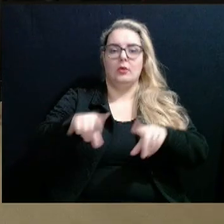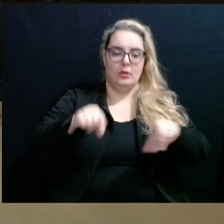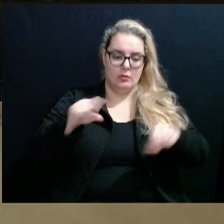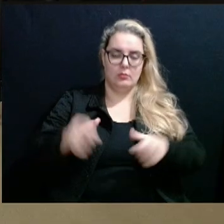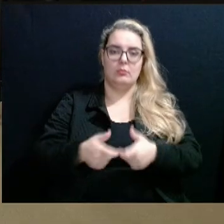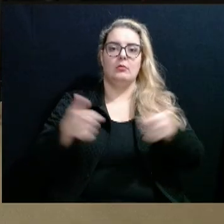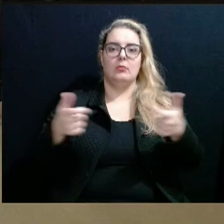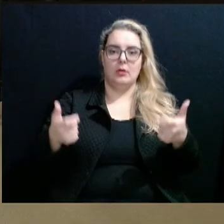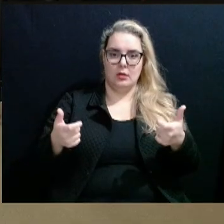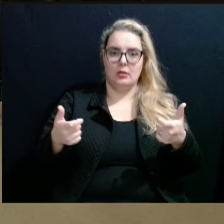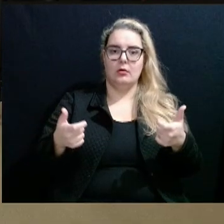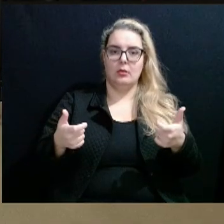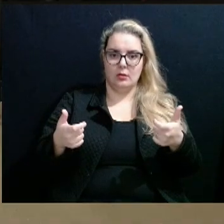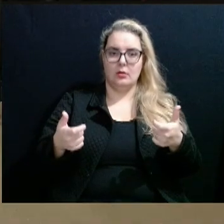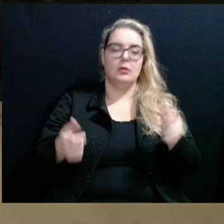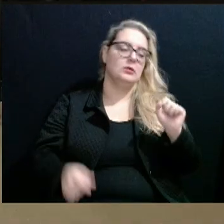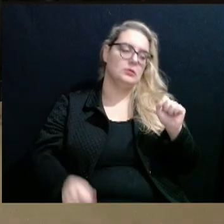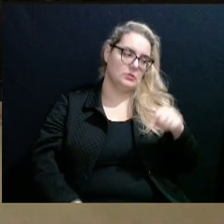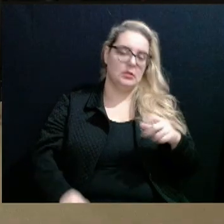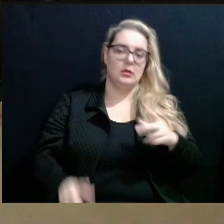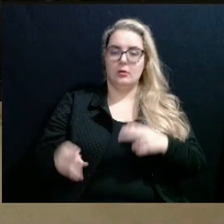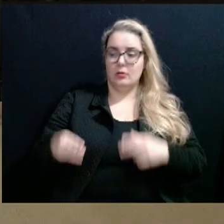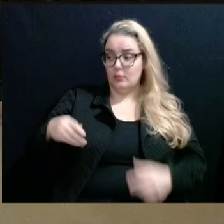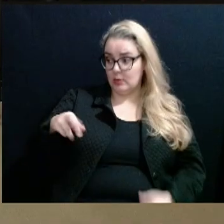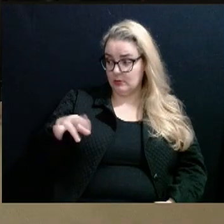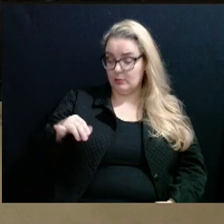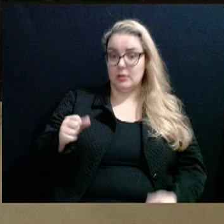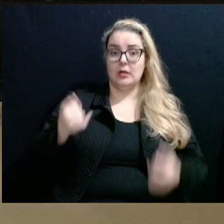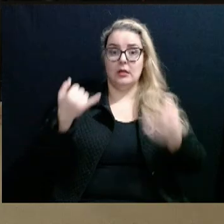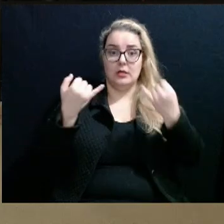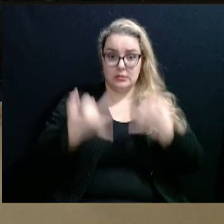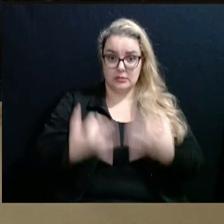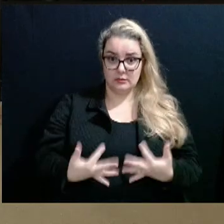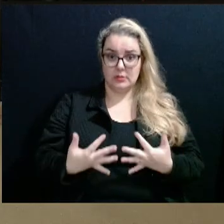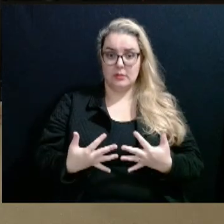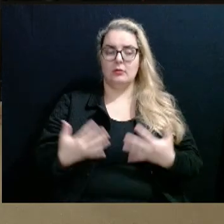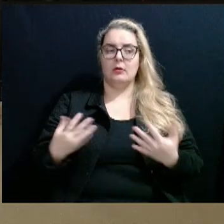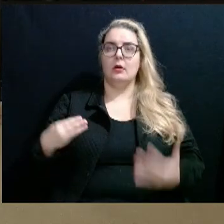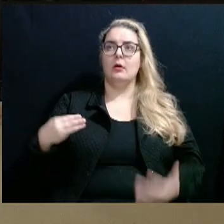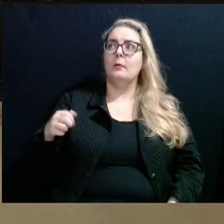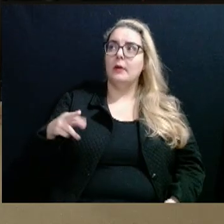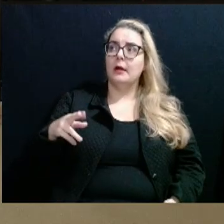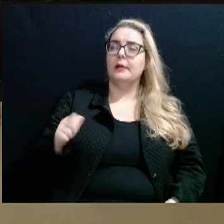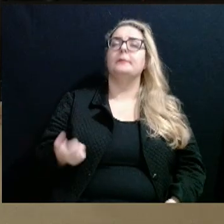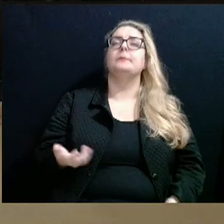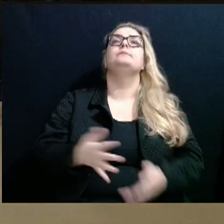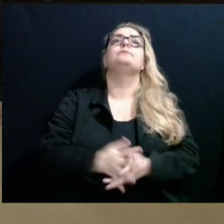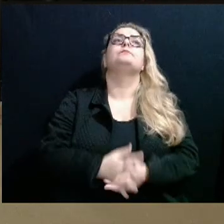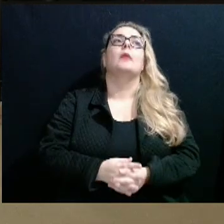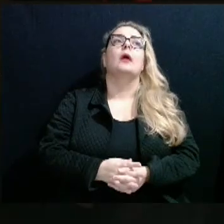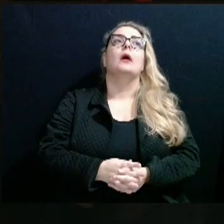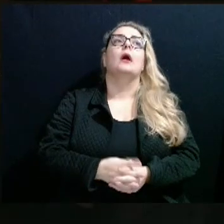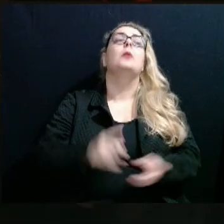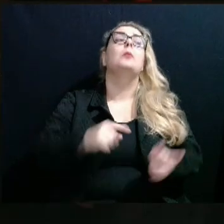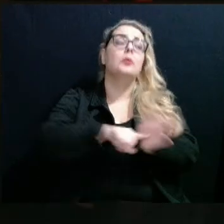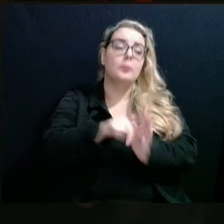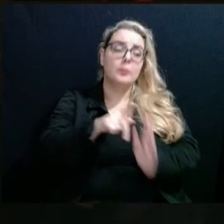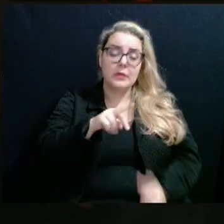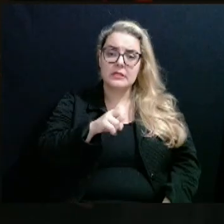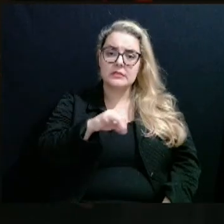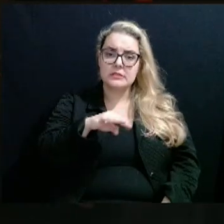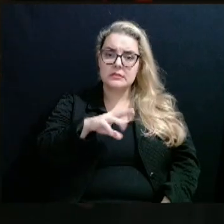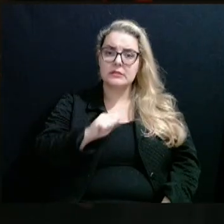Sim. como a Mara trouxe pra gente. Agora, eu pergunto para a Priscila é nutricionista, né,